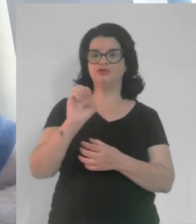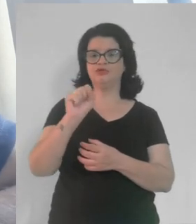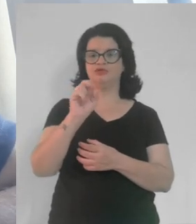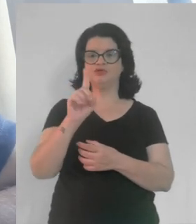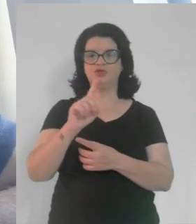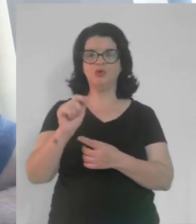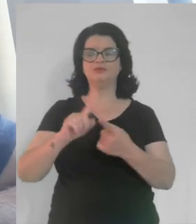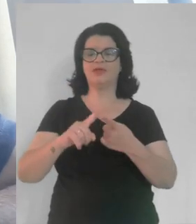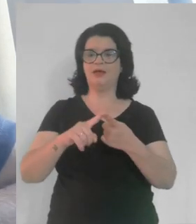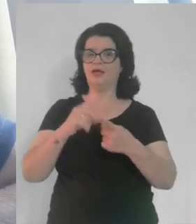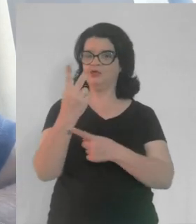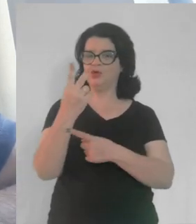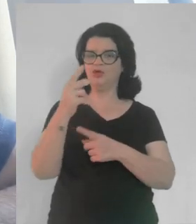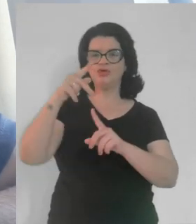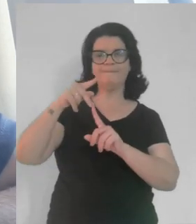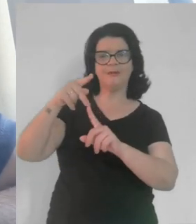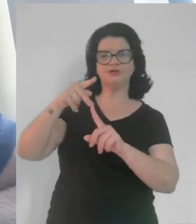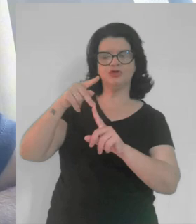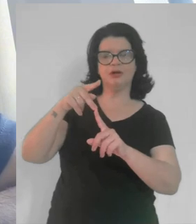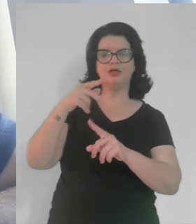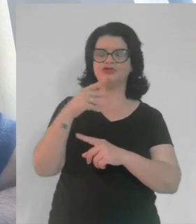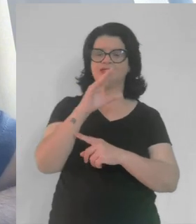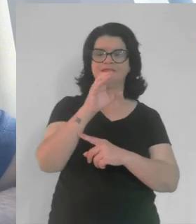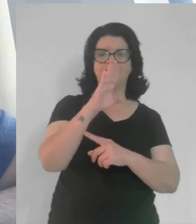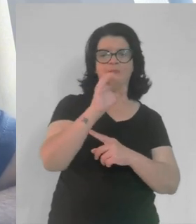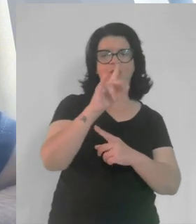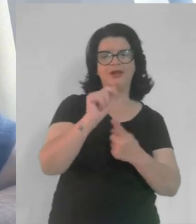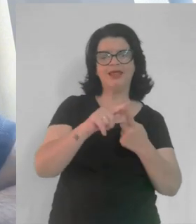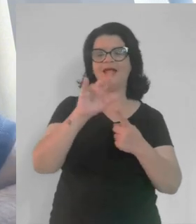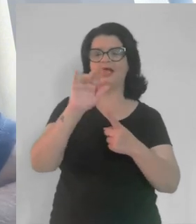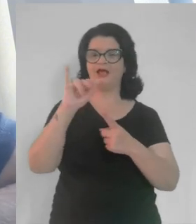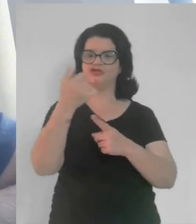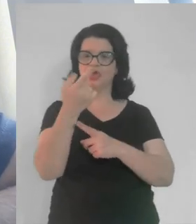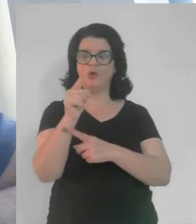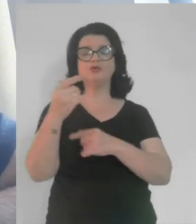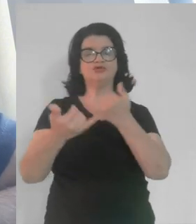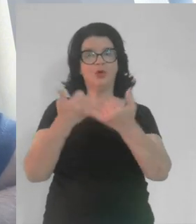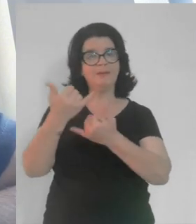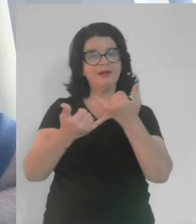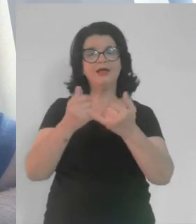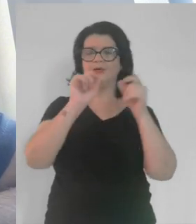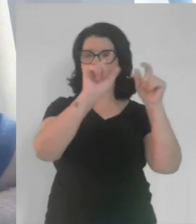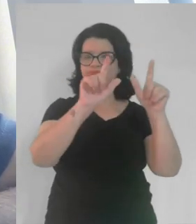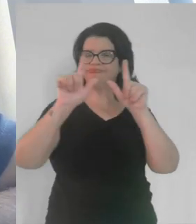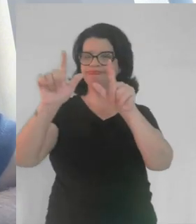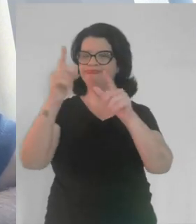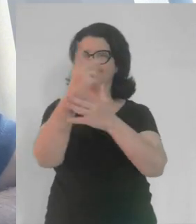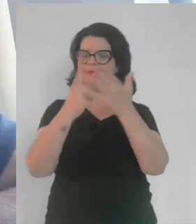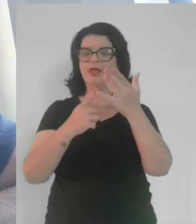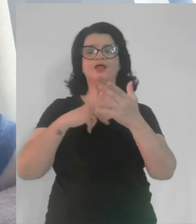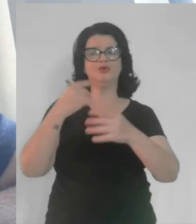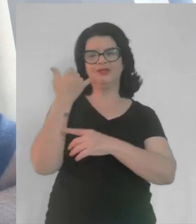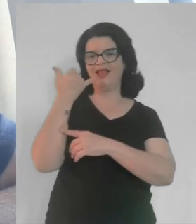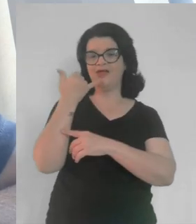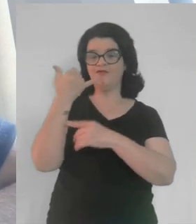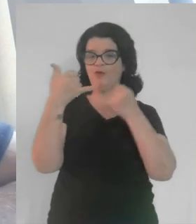onde dois dos seus personagens, Cebolinha e Cascão, estão brincando daquela clássica brincadeira do telefone